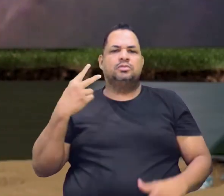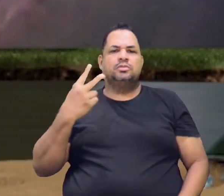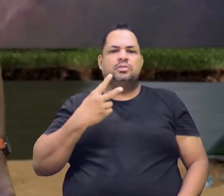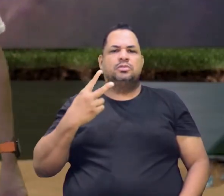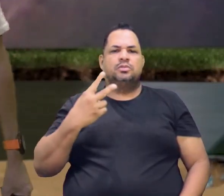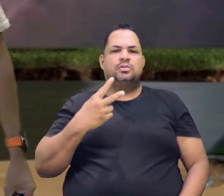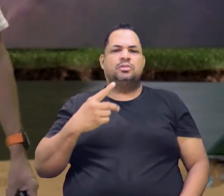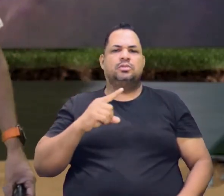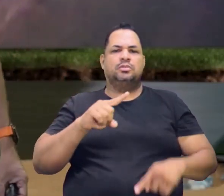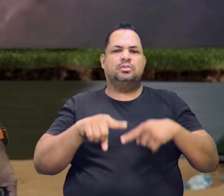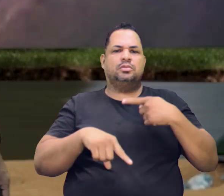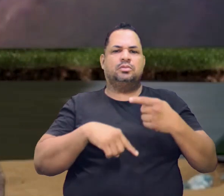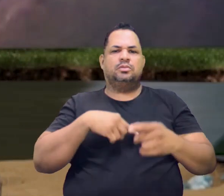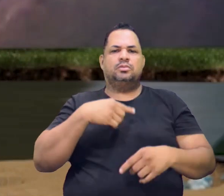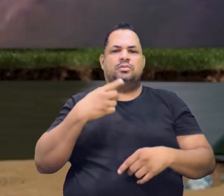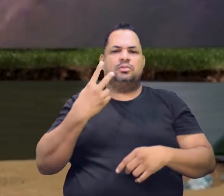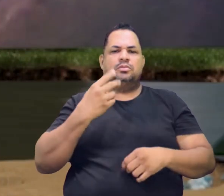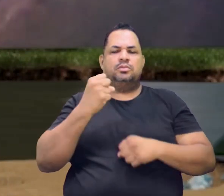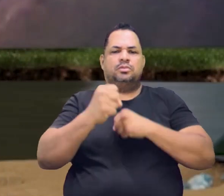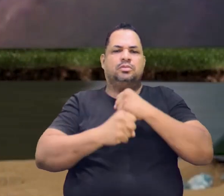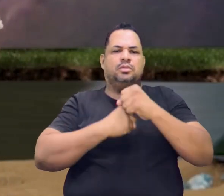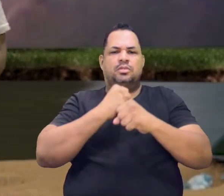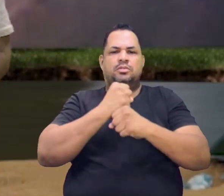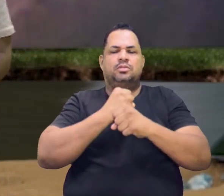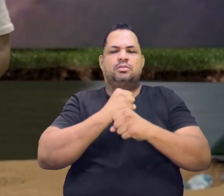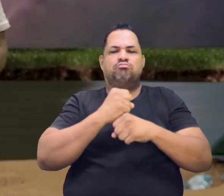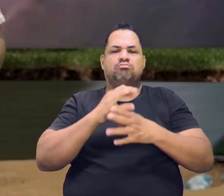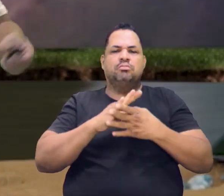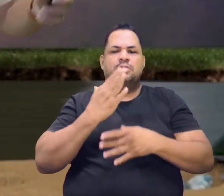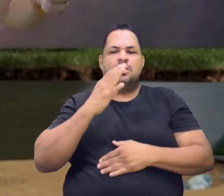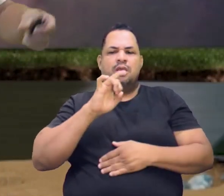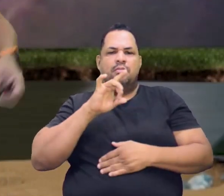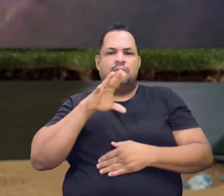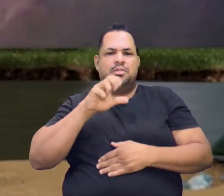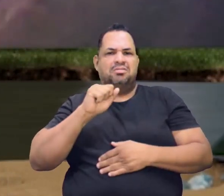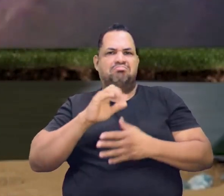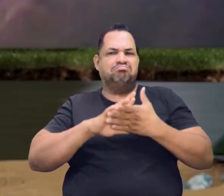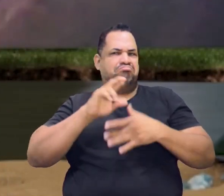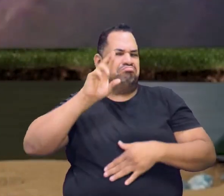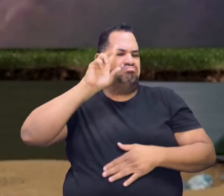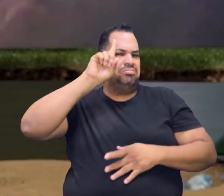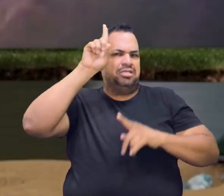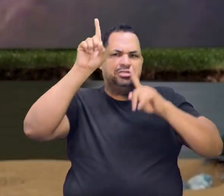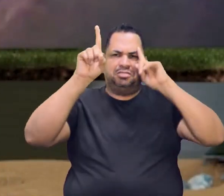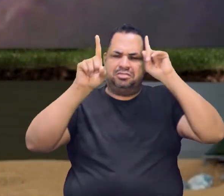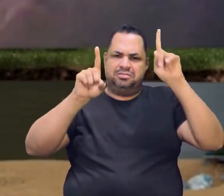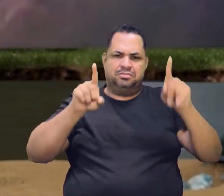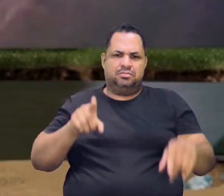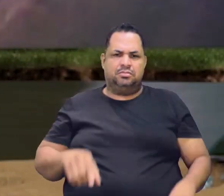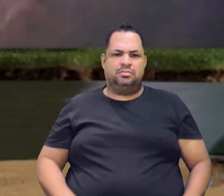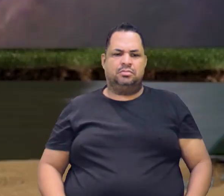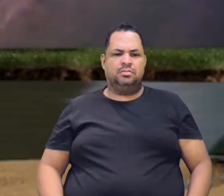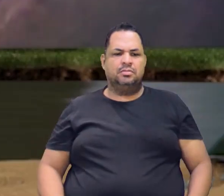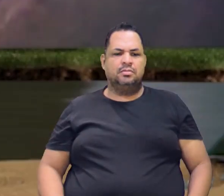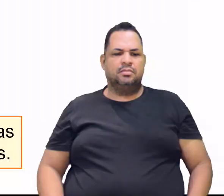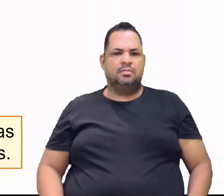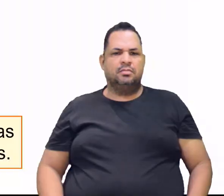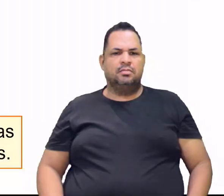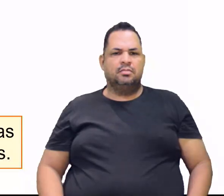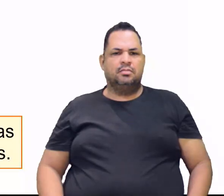tenente. Depois de 2 anos, capitão. E assim vai indo. O cara era um monstro. Era um monstro. Joga na